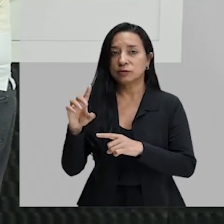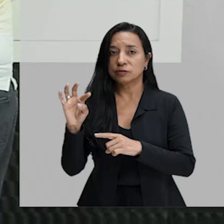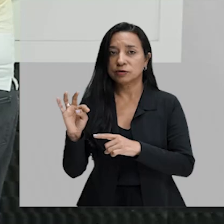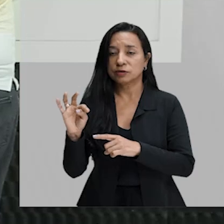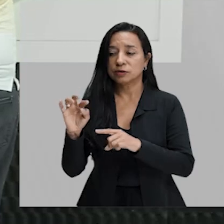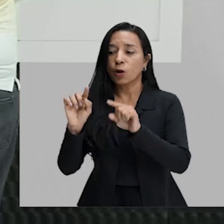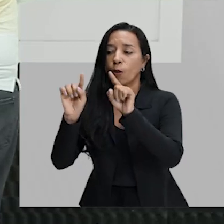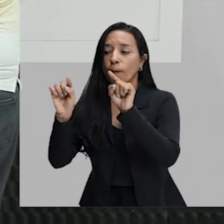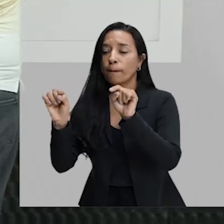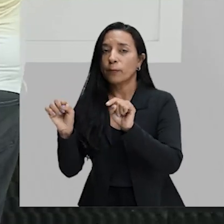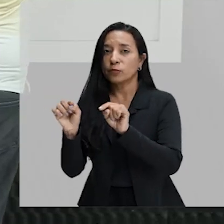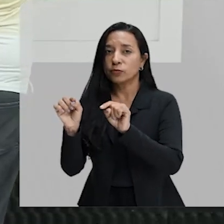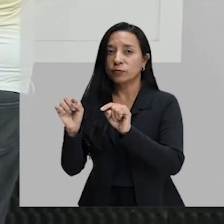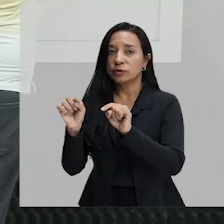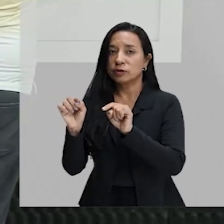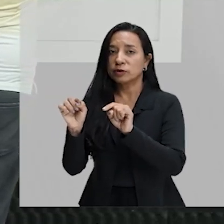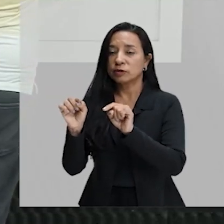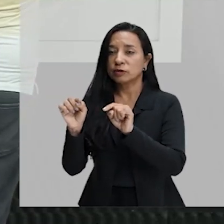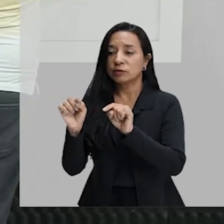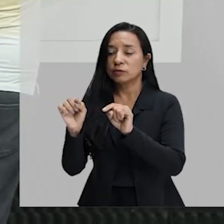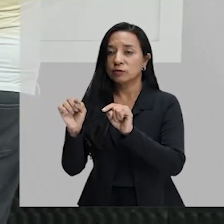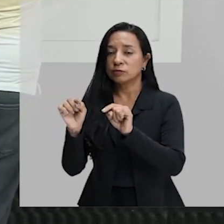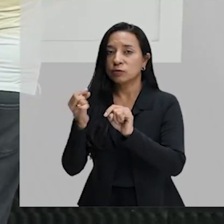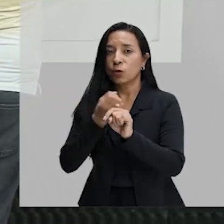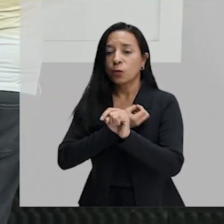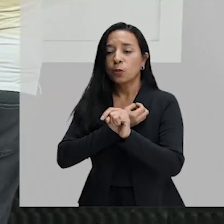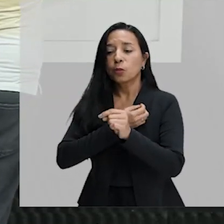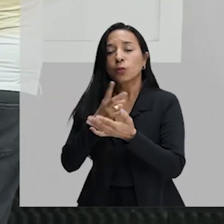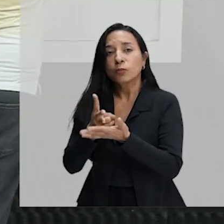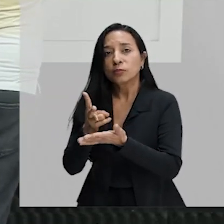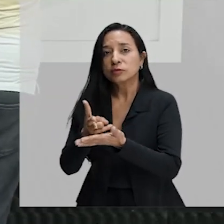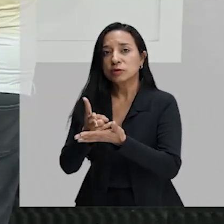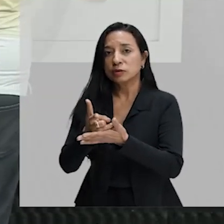do recipiente mais o coeficiente